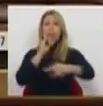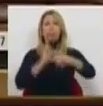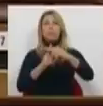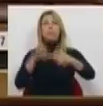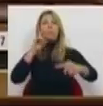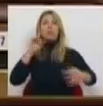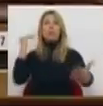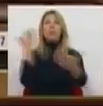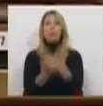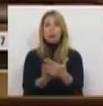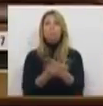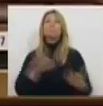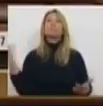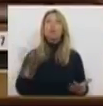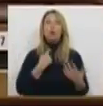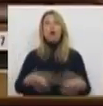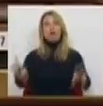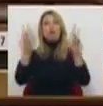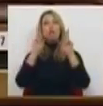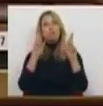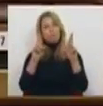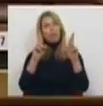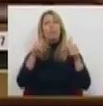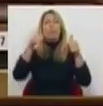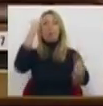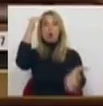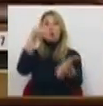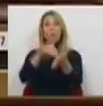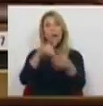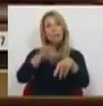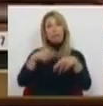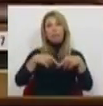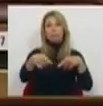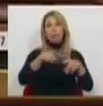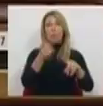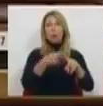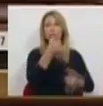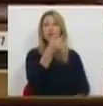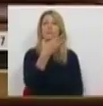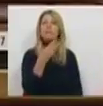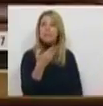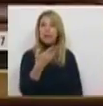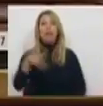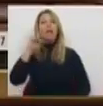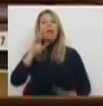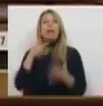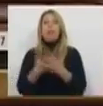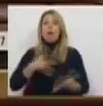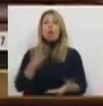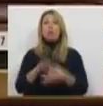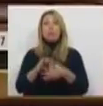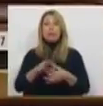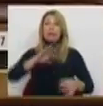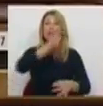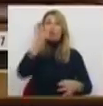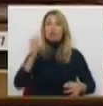protege e que nós esperamos que chegue a bom porto durante o ano de 2017. Garantimos a solidariedade regional